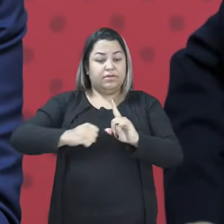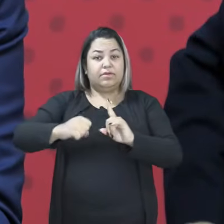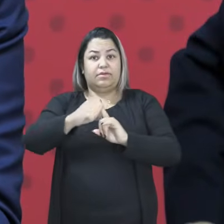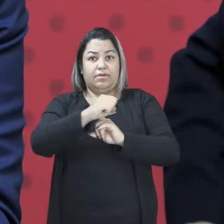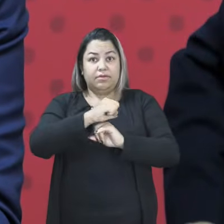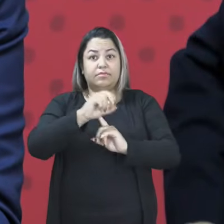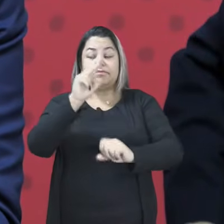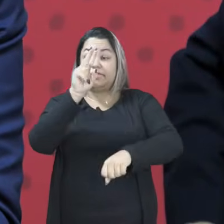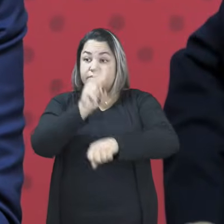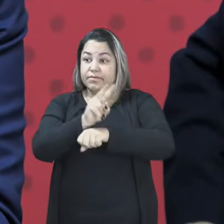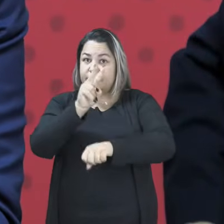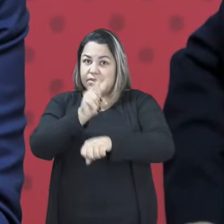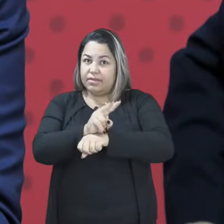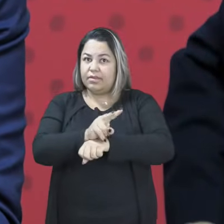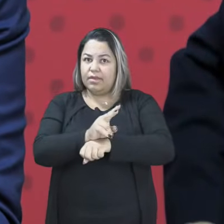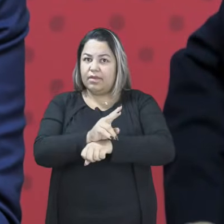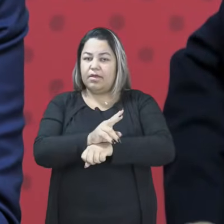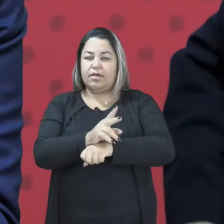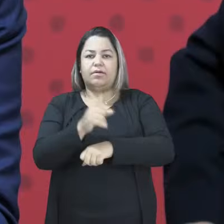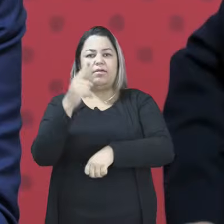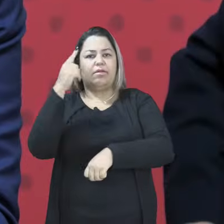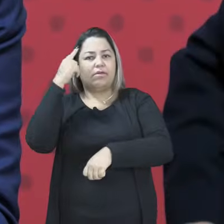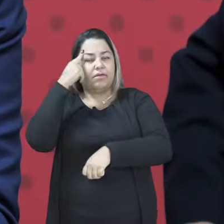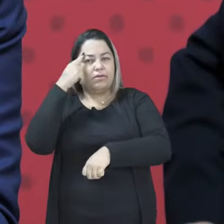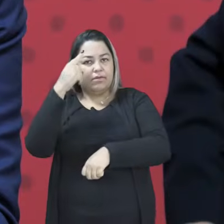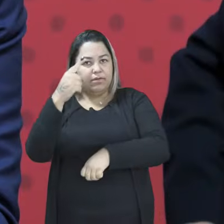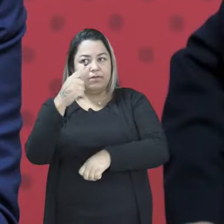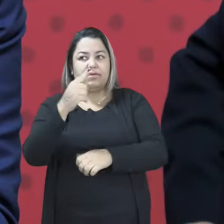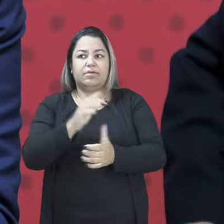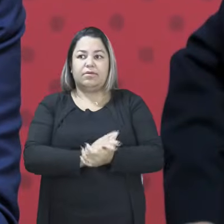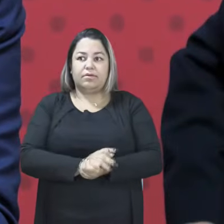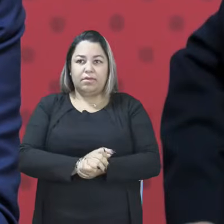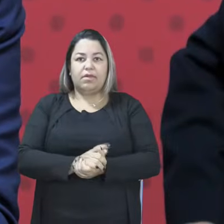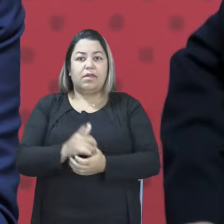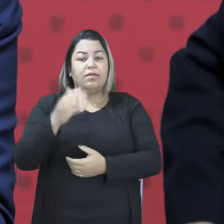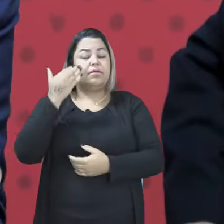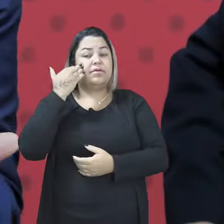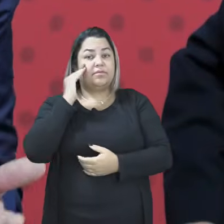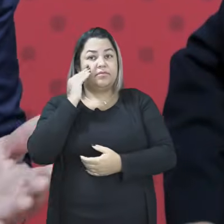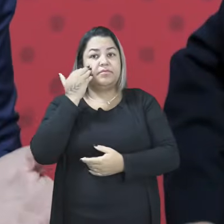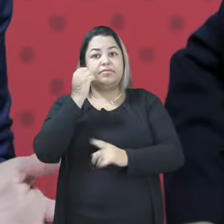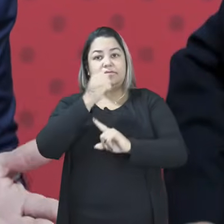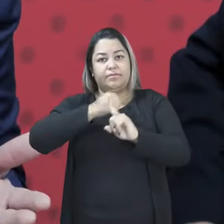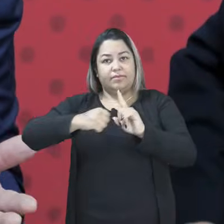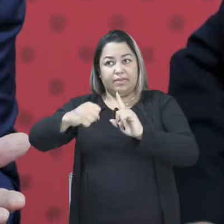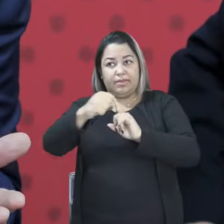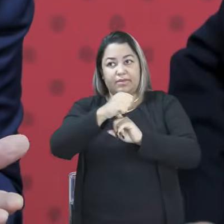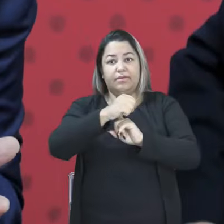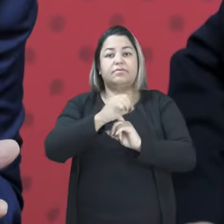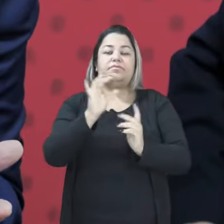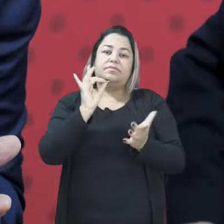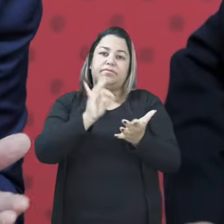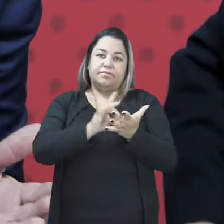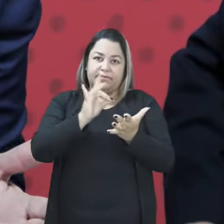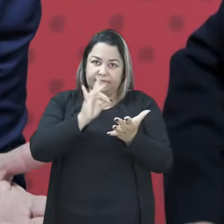aquilo que eles pensam, aquilo que eles têm de concepção para a sociedade. E, claro,